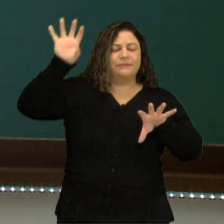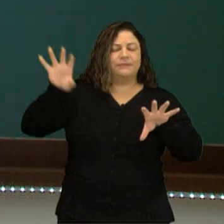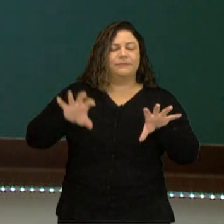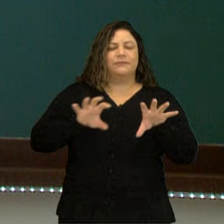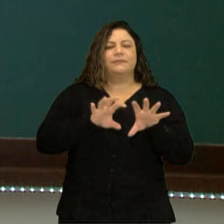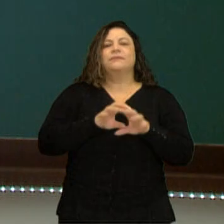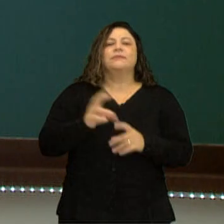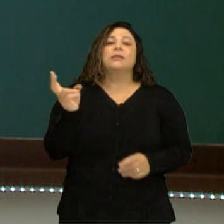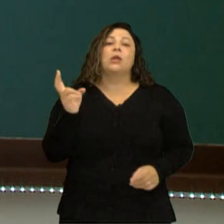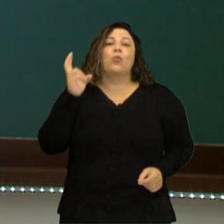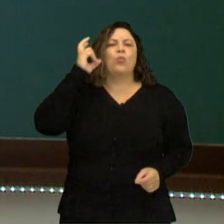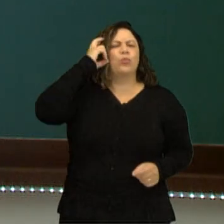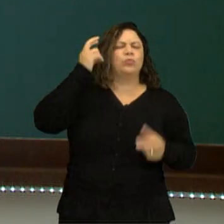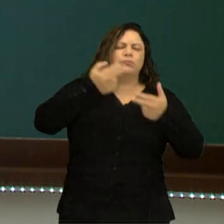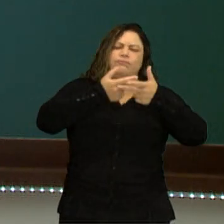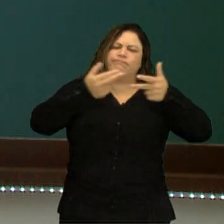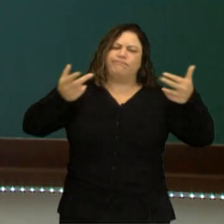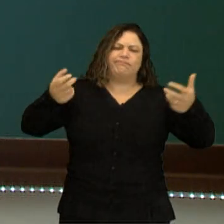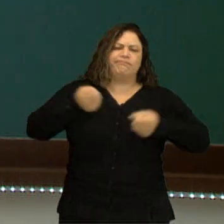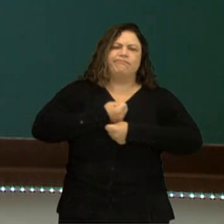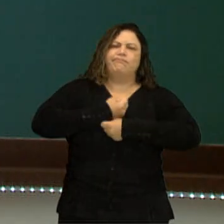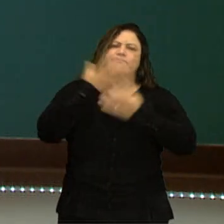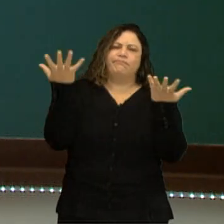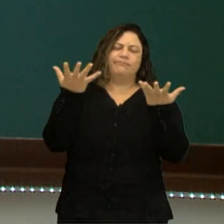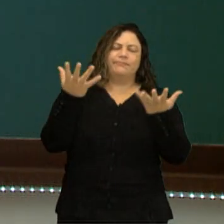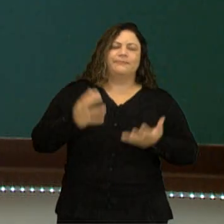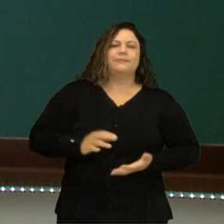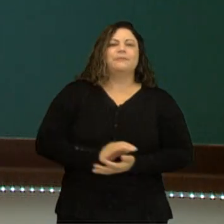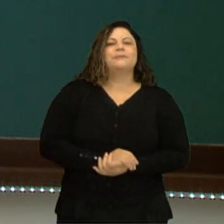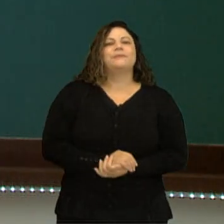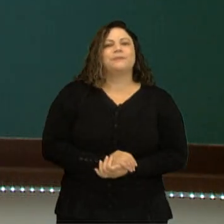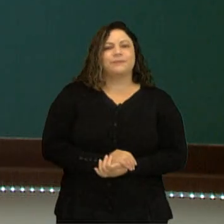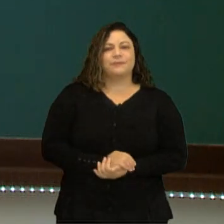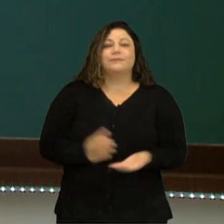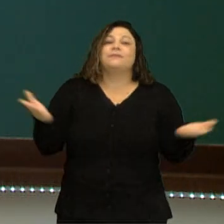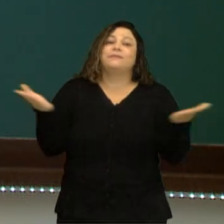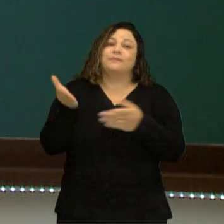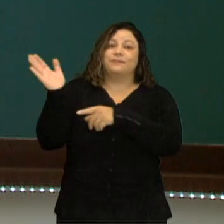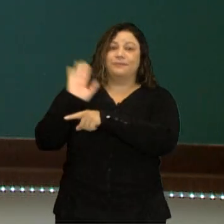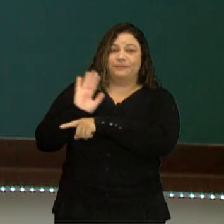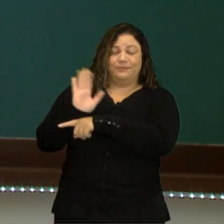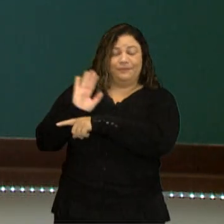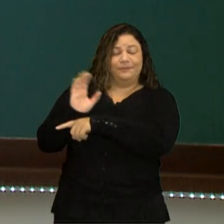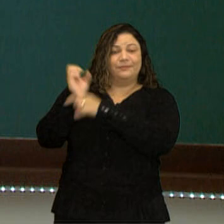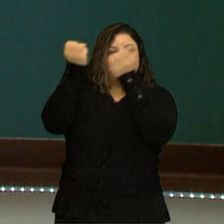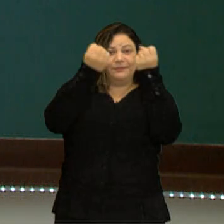sociais e registro espontâneo, ok? Então, neste vídeo nós